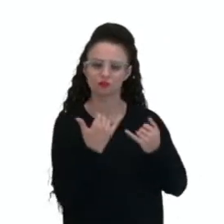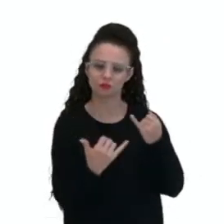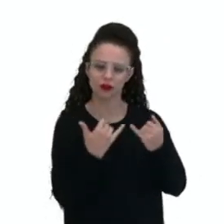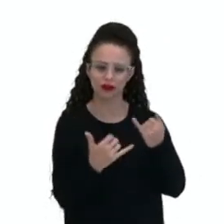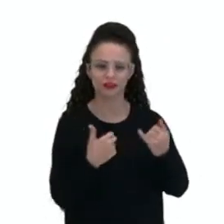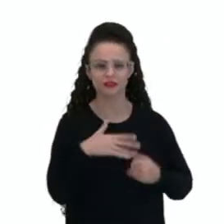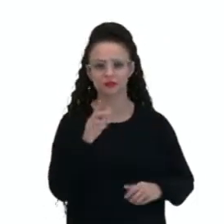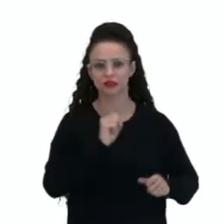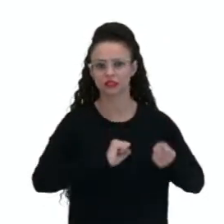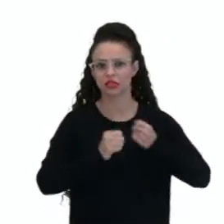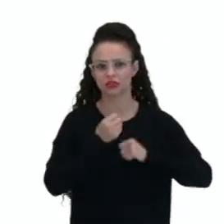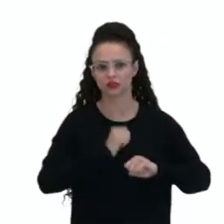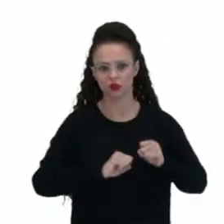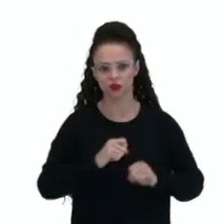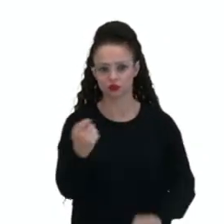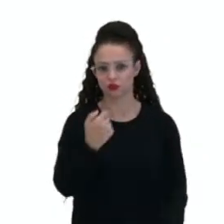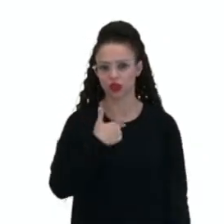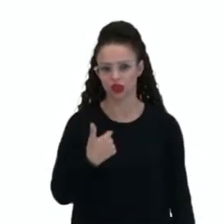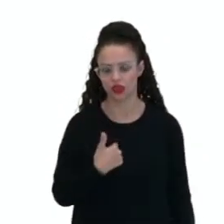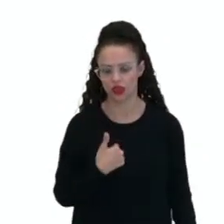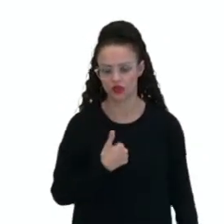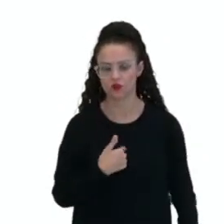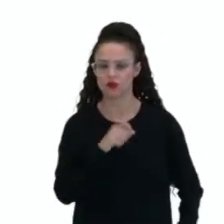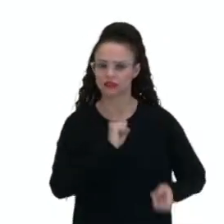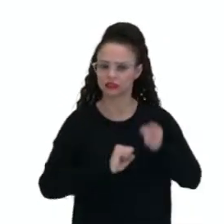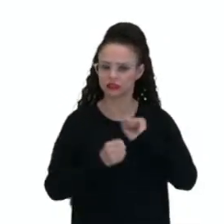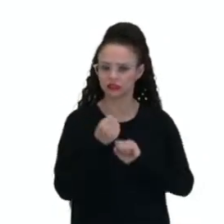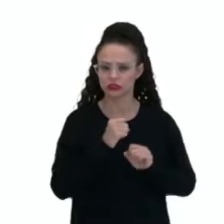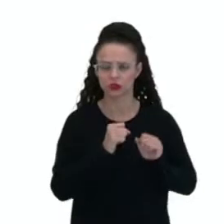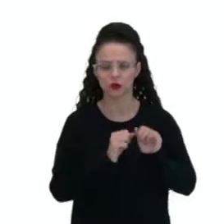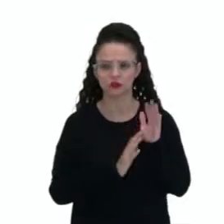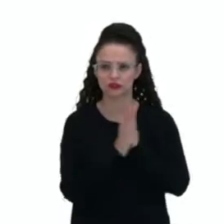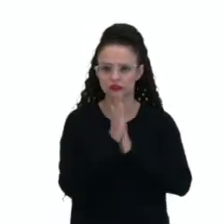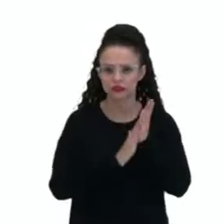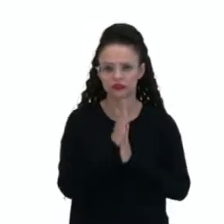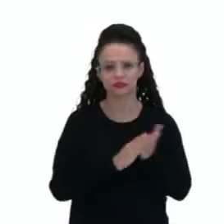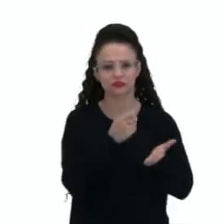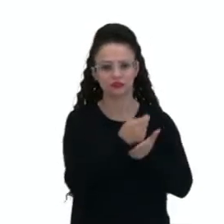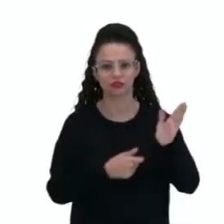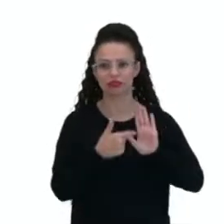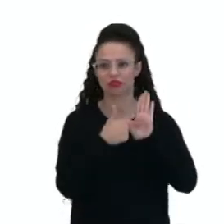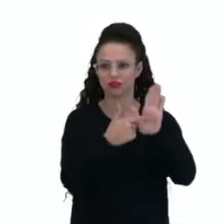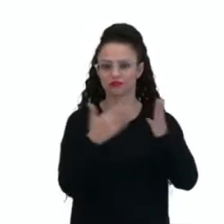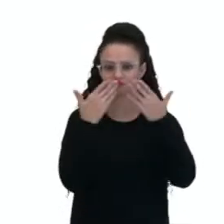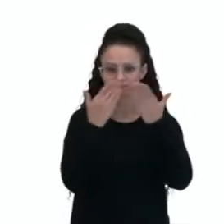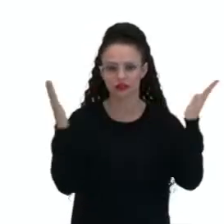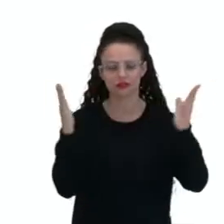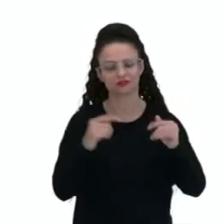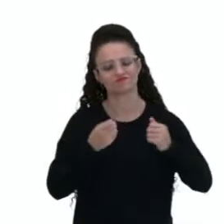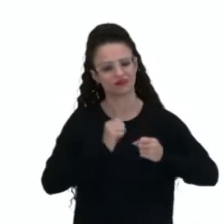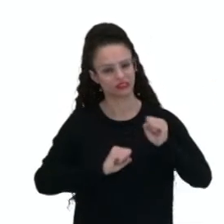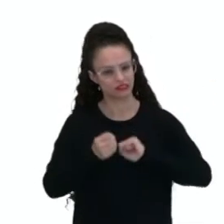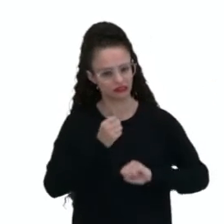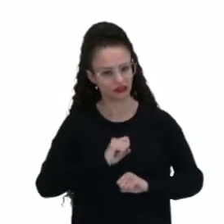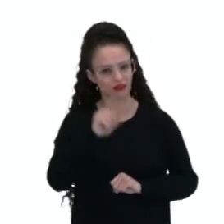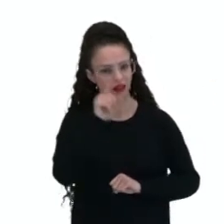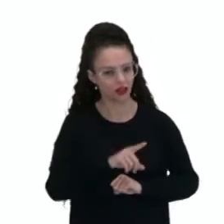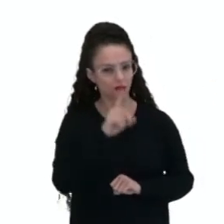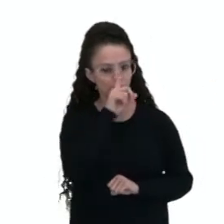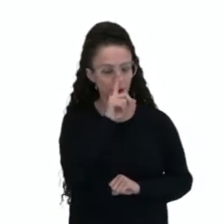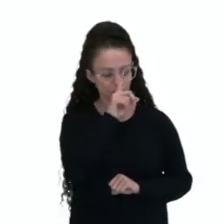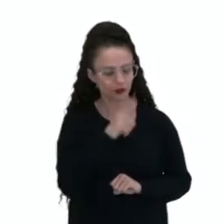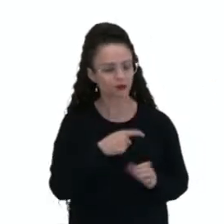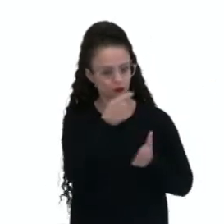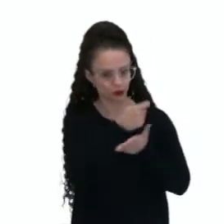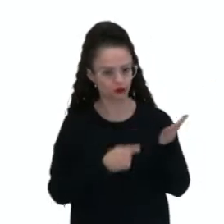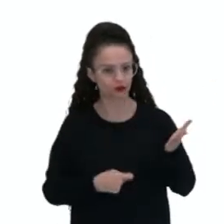mais ansiosos do que nós éramos. Ansiosos por escrever e por aparecer. E a ansiedade é o maior perigo para um